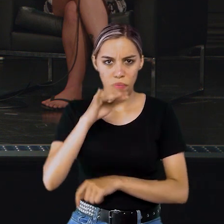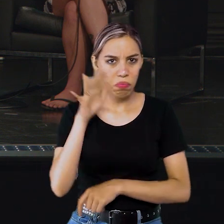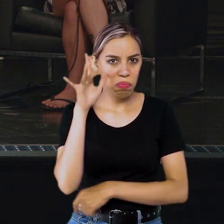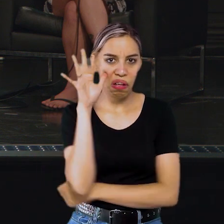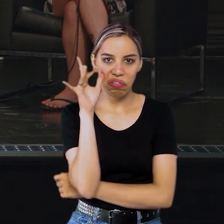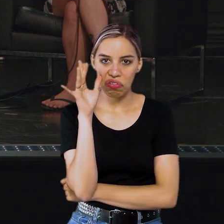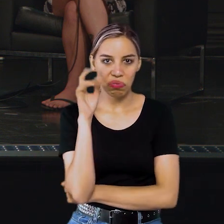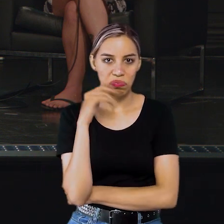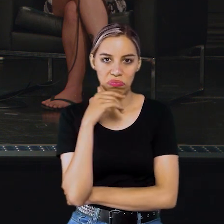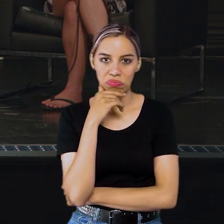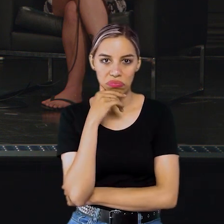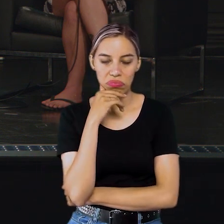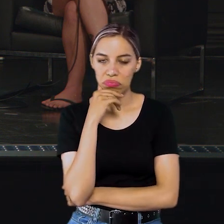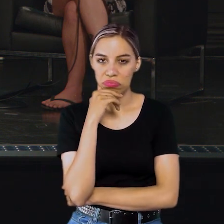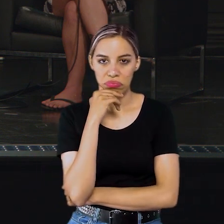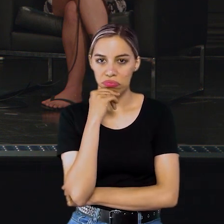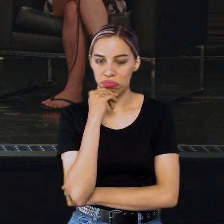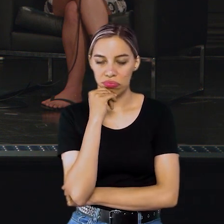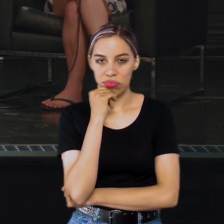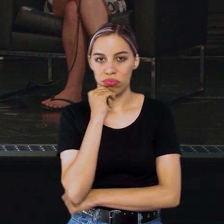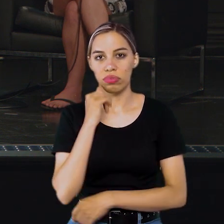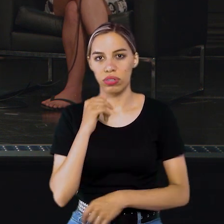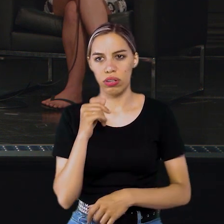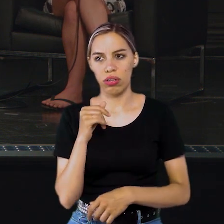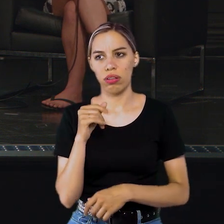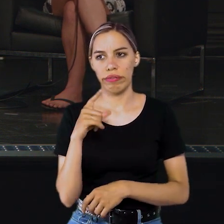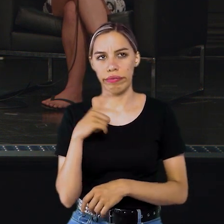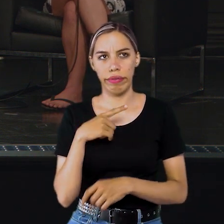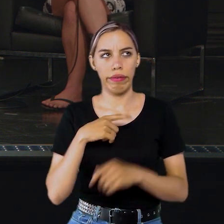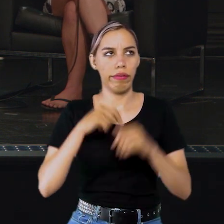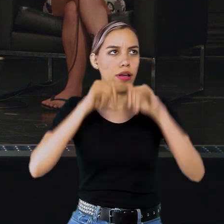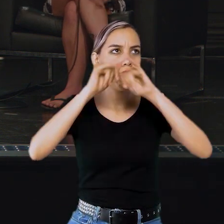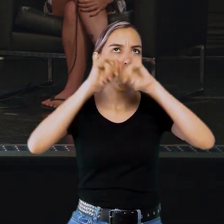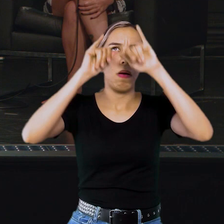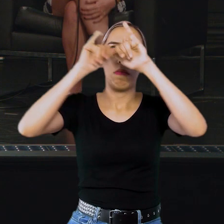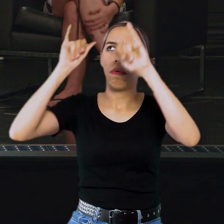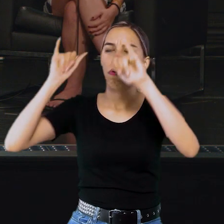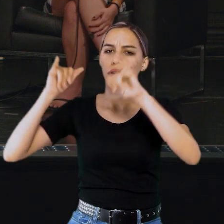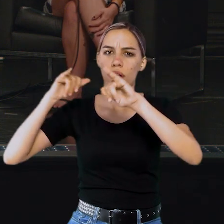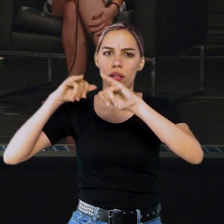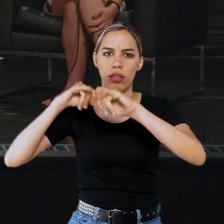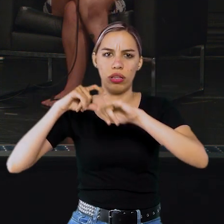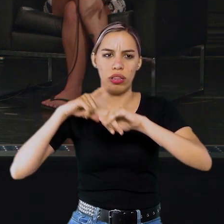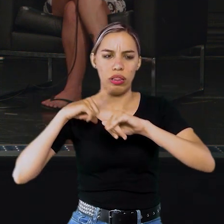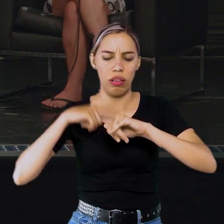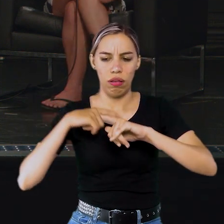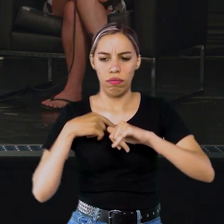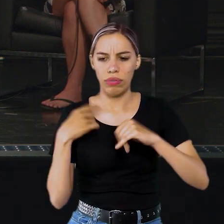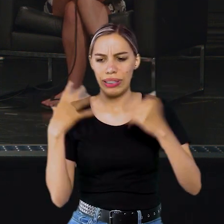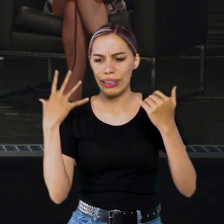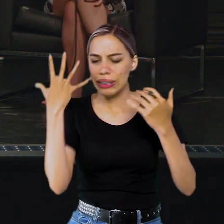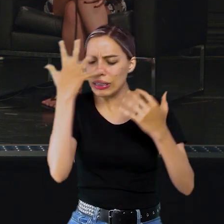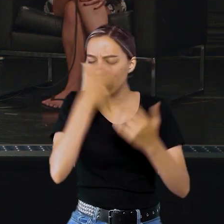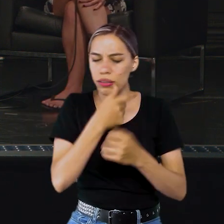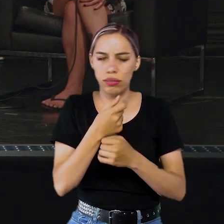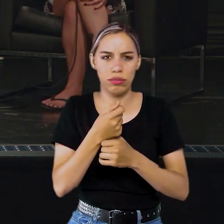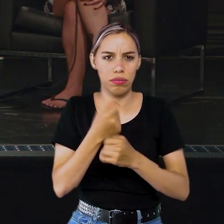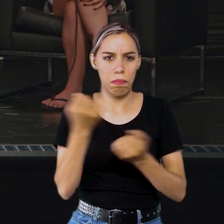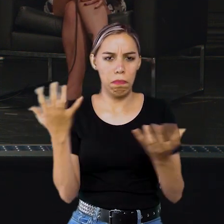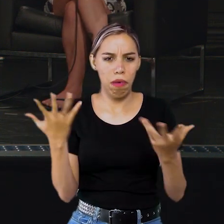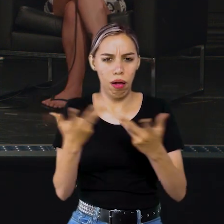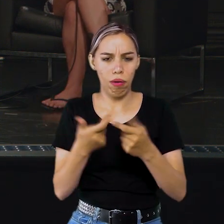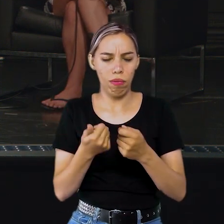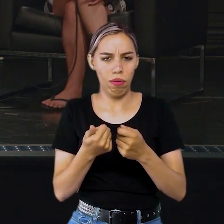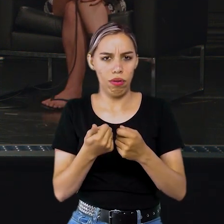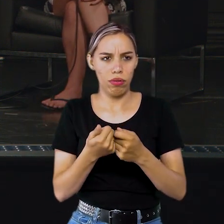filme, né? Apesar de ter ido tão longe, todas essas coisas que eu falei, lindas, maravilhosas, que é isso que a gente tem que comemorar, e eu comemoro